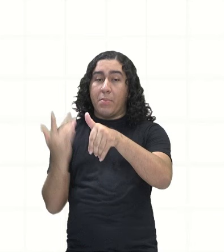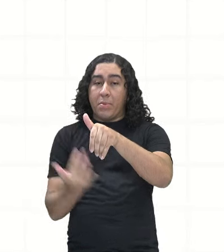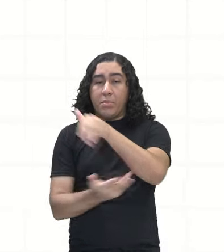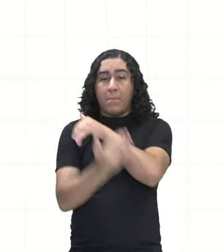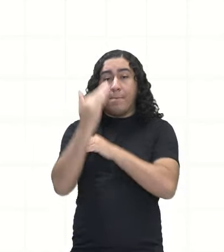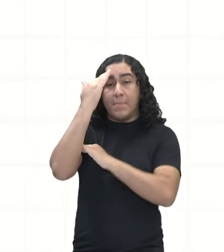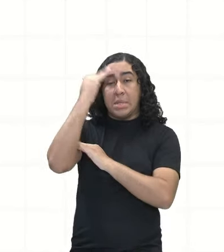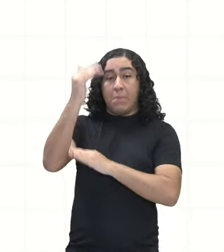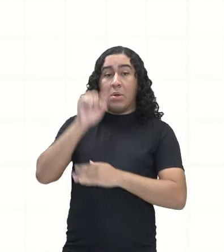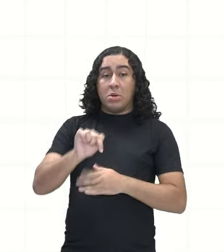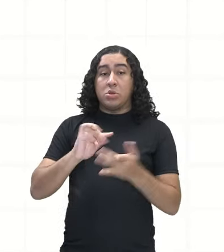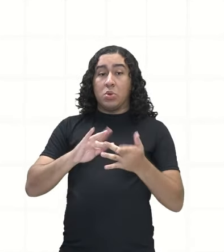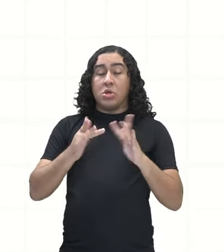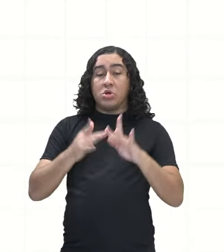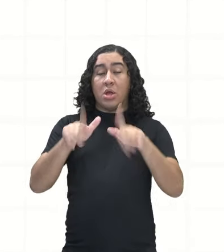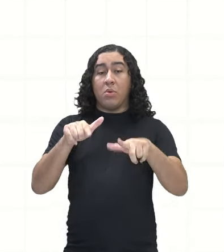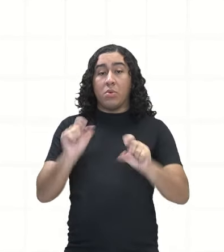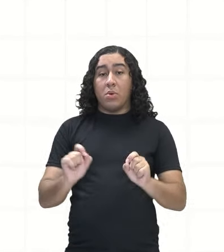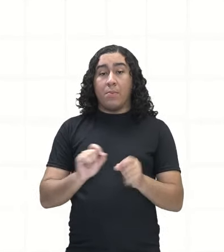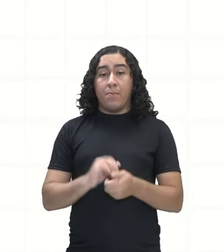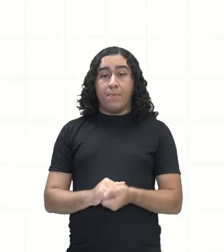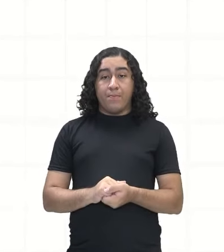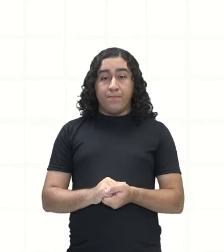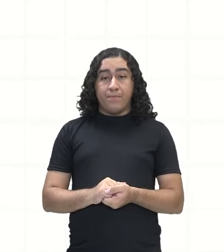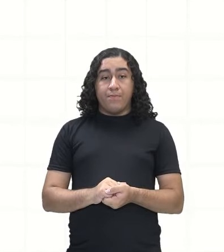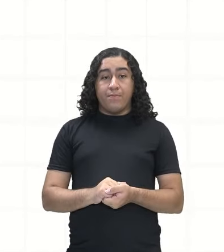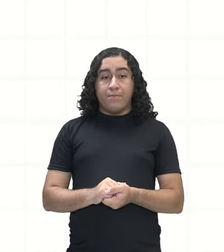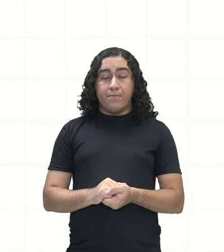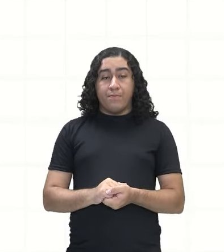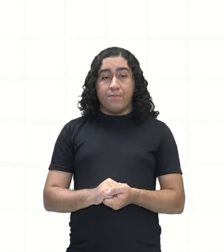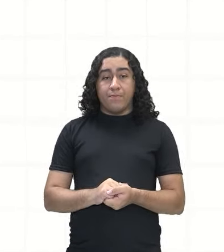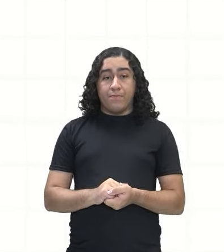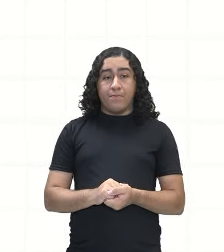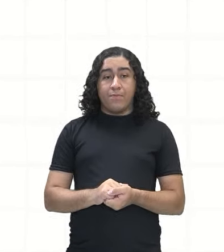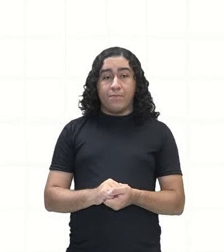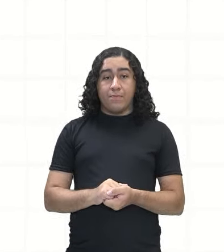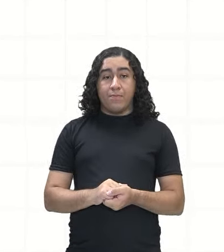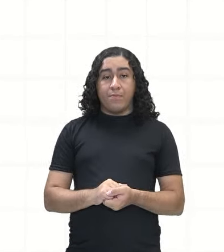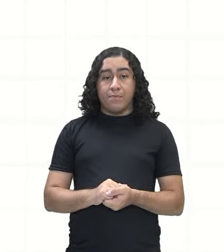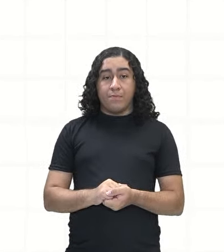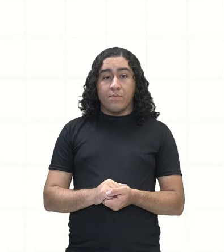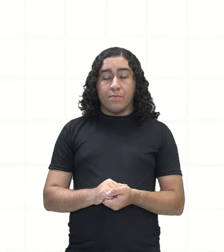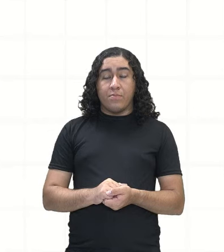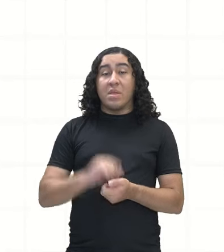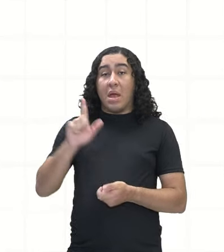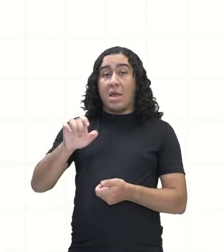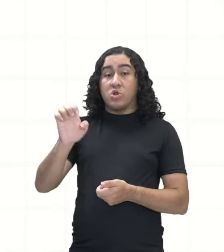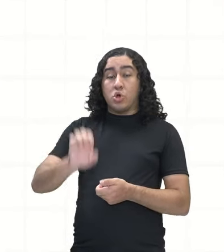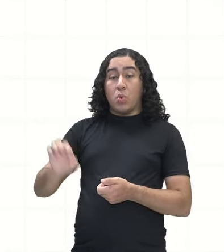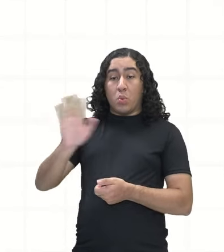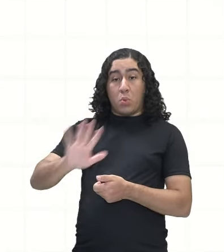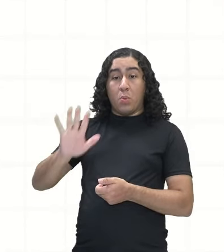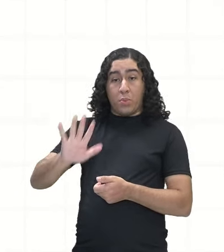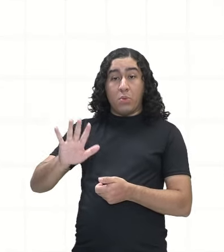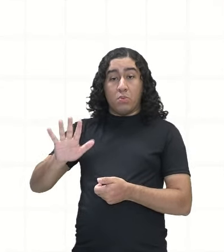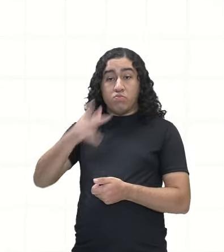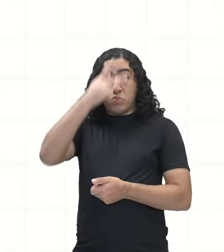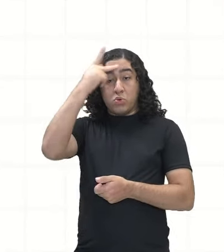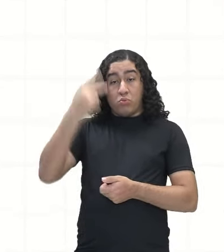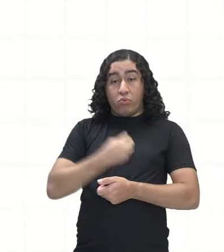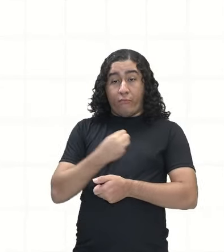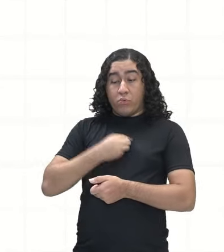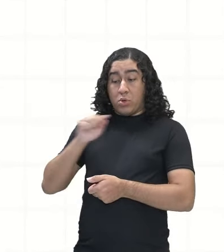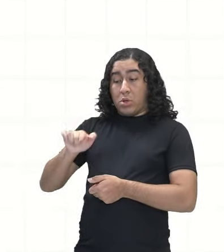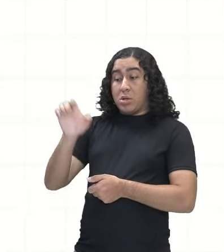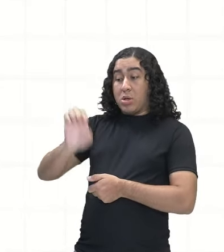destacaram Nesse contexto eh no século XIX foi o i20 foi o de europeus Tá bom então basicamente a gente